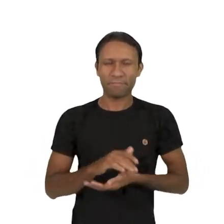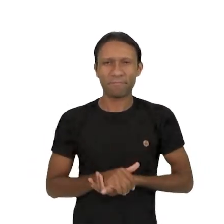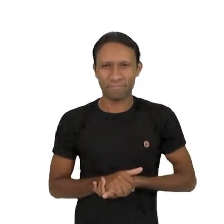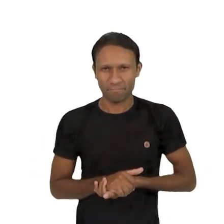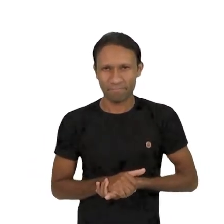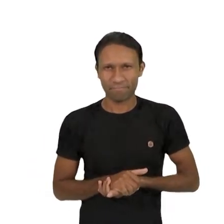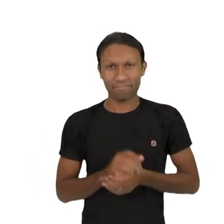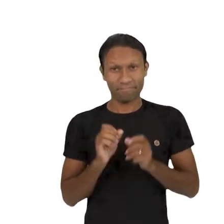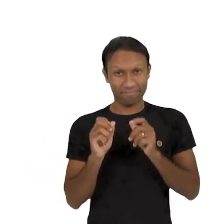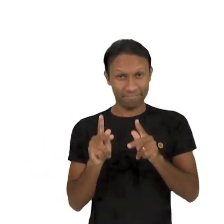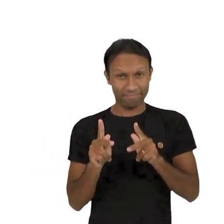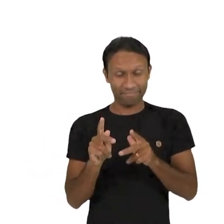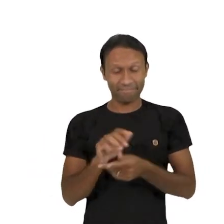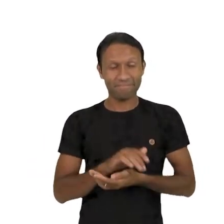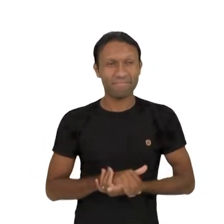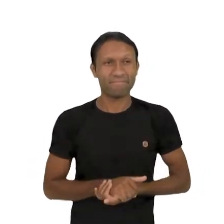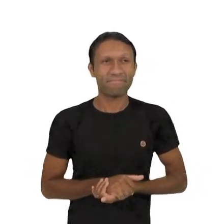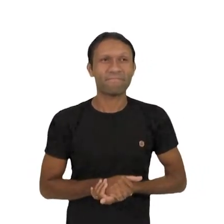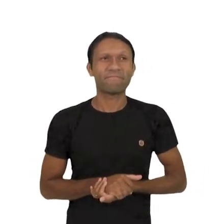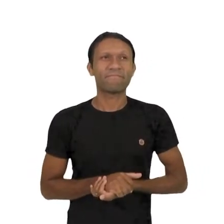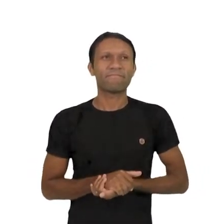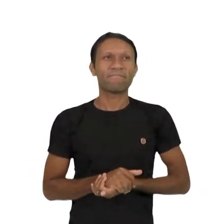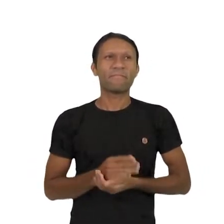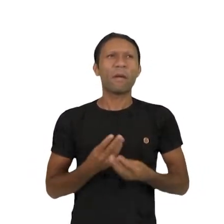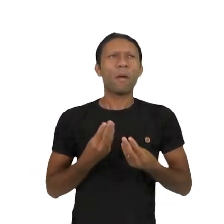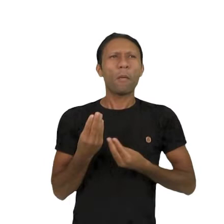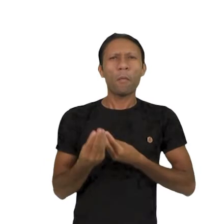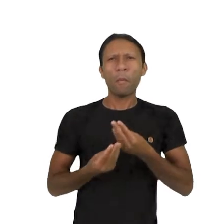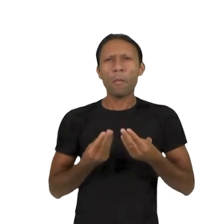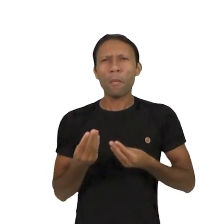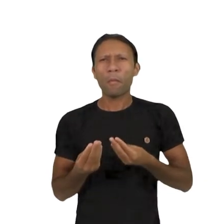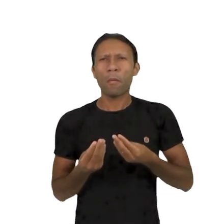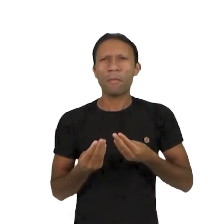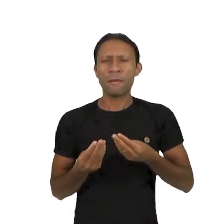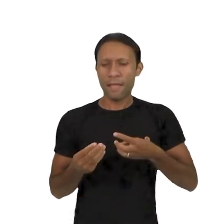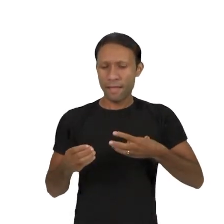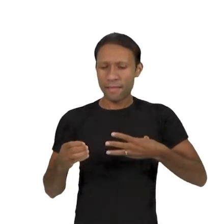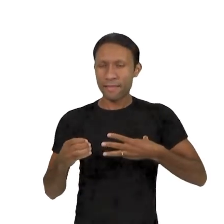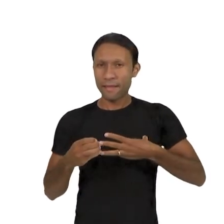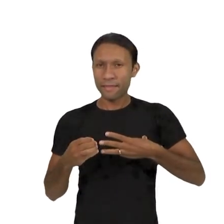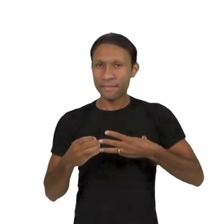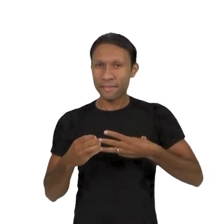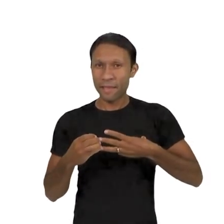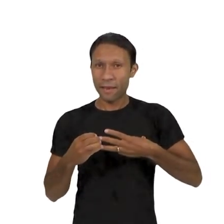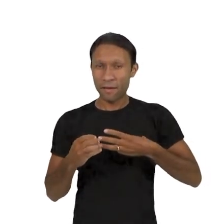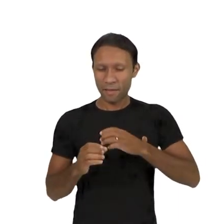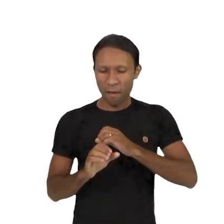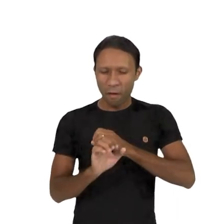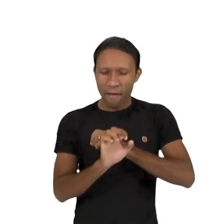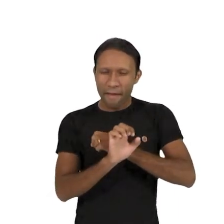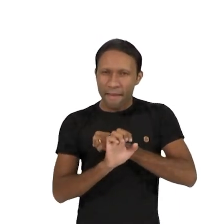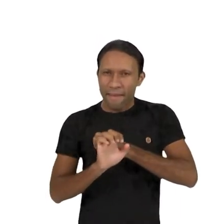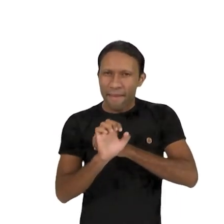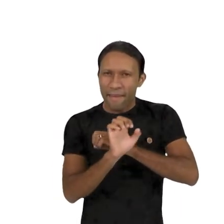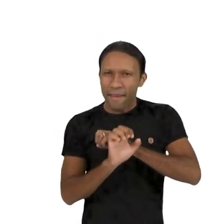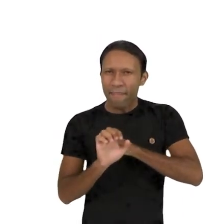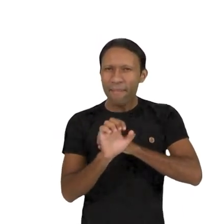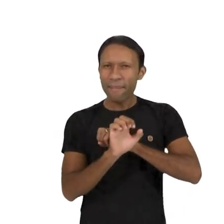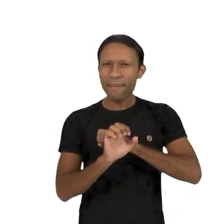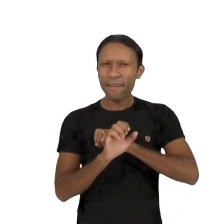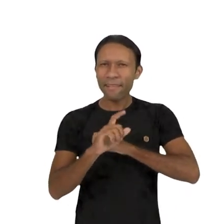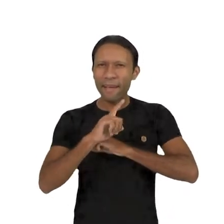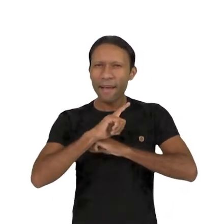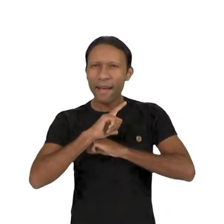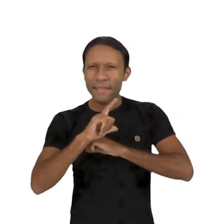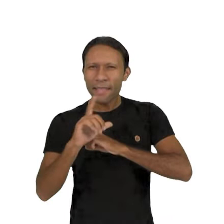ribossomo. Beleza? Quando você chega nas células eucariontes, aí sim, você tem membrana, você tem